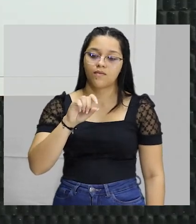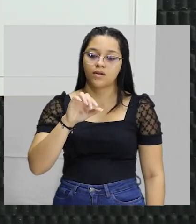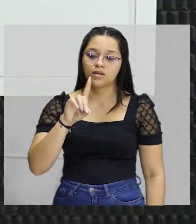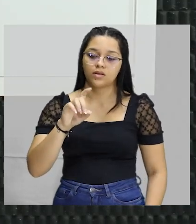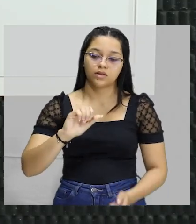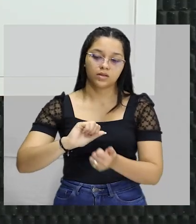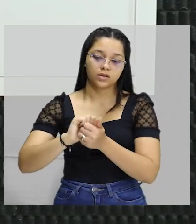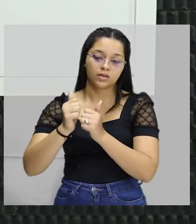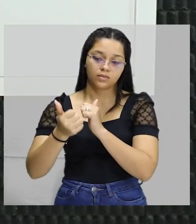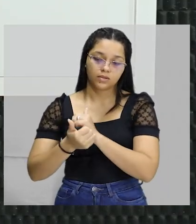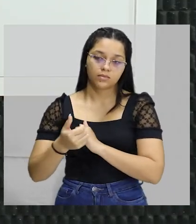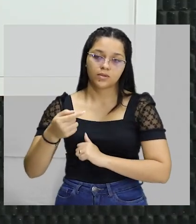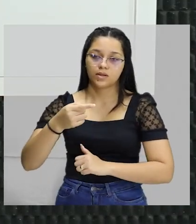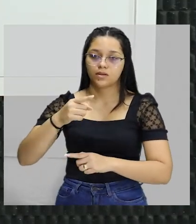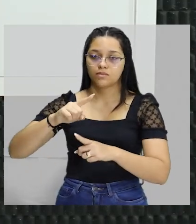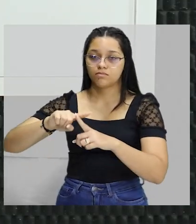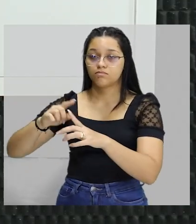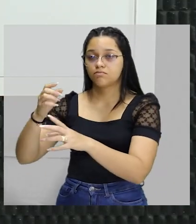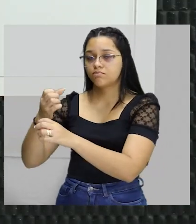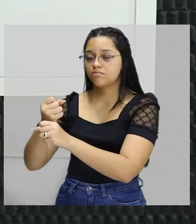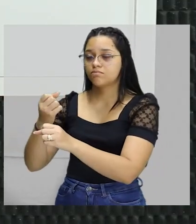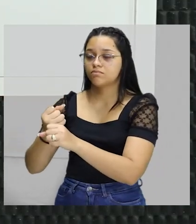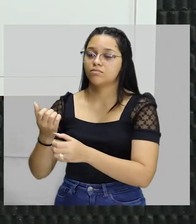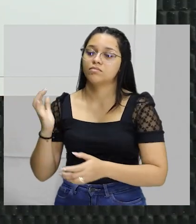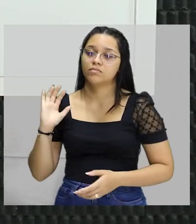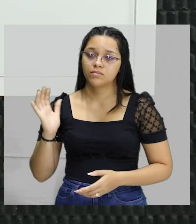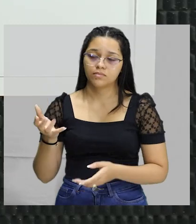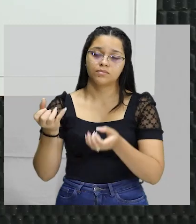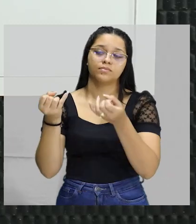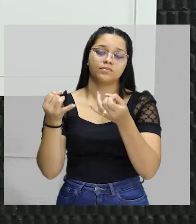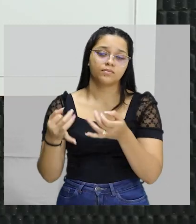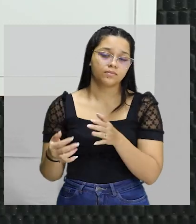cá. Tá certo? Então nós já falamos aí